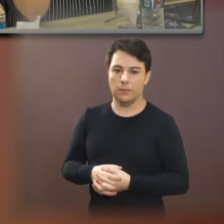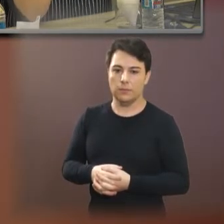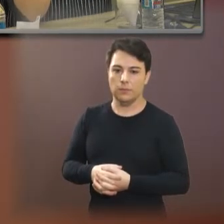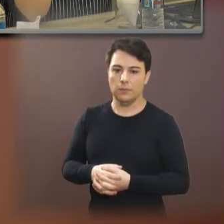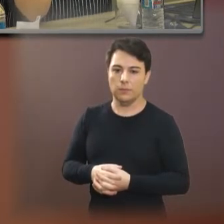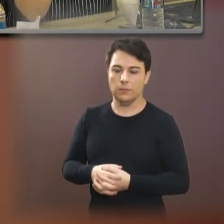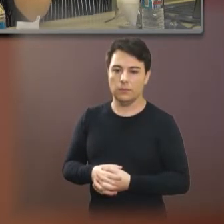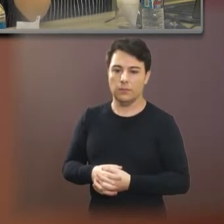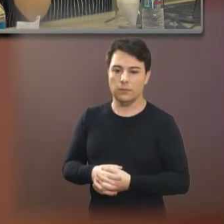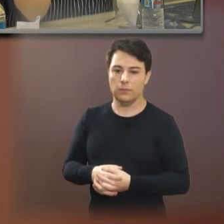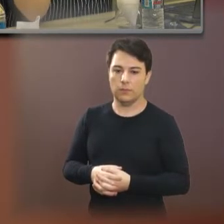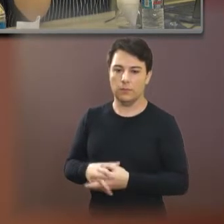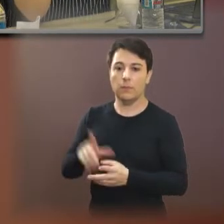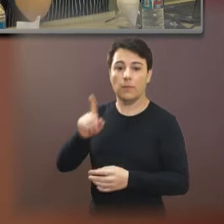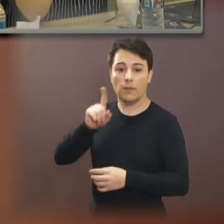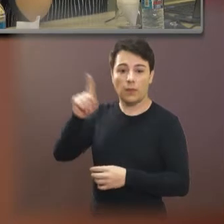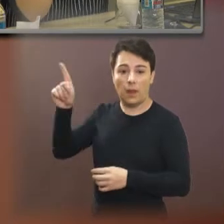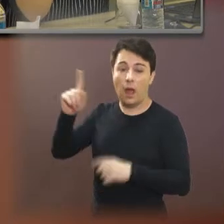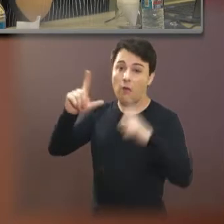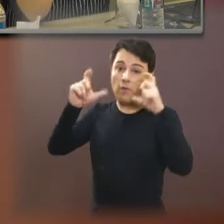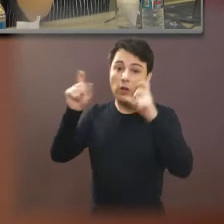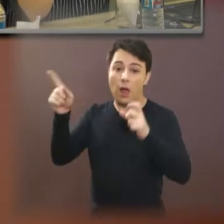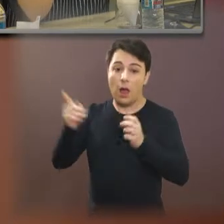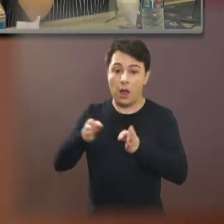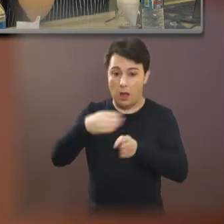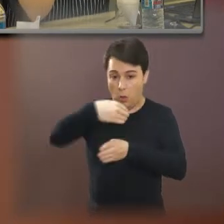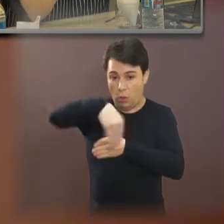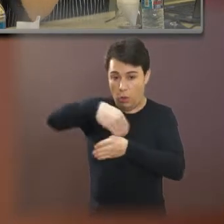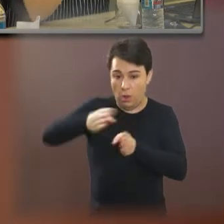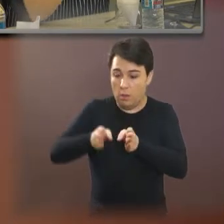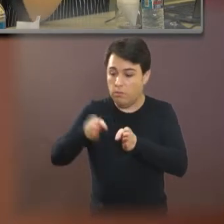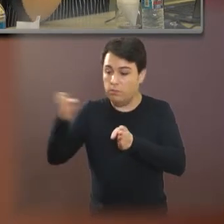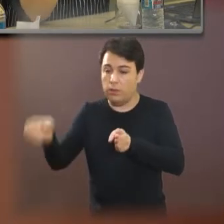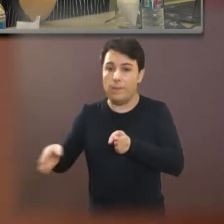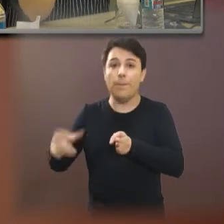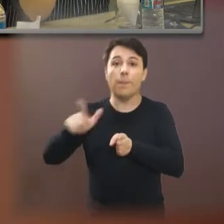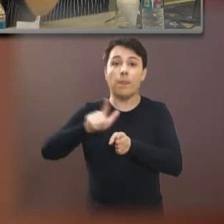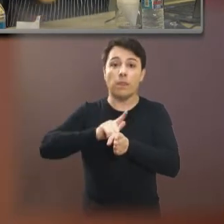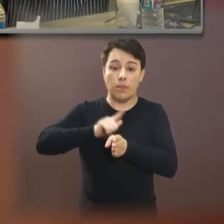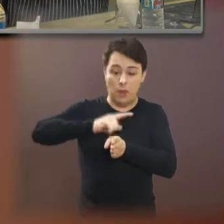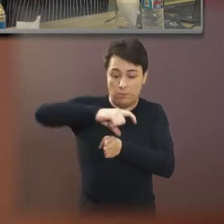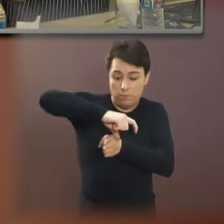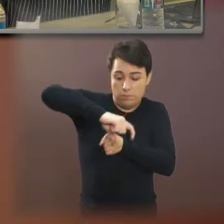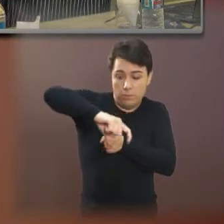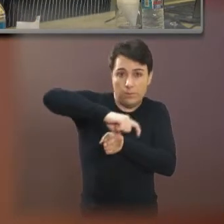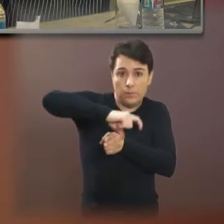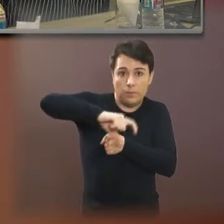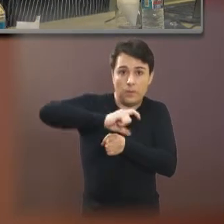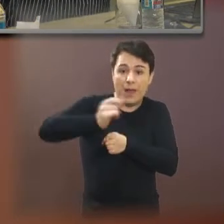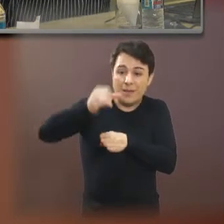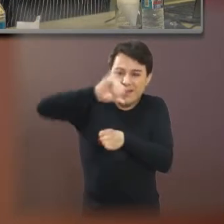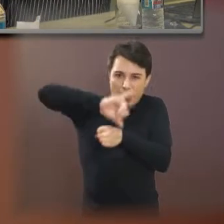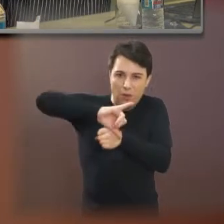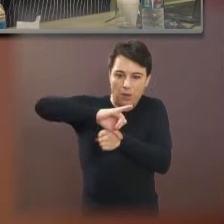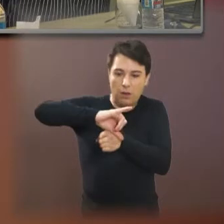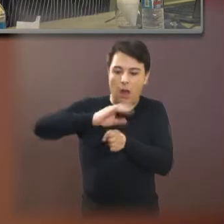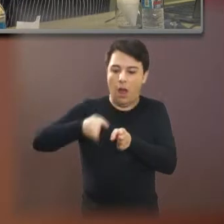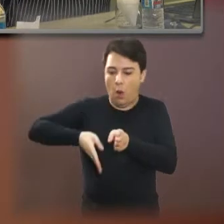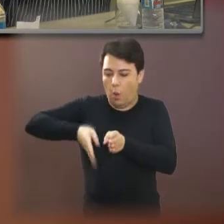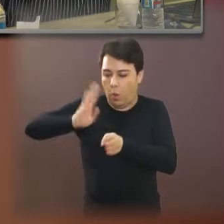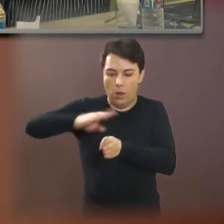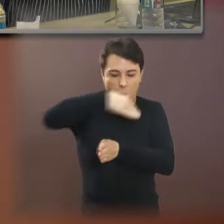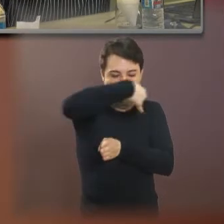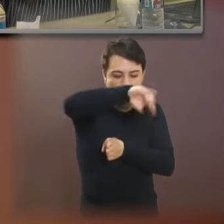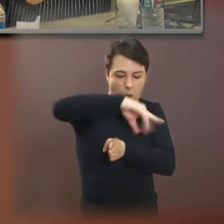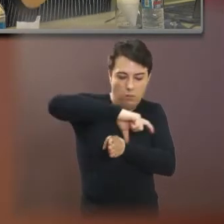Essa é uma foto do trecho dela, onde tem a duplicação. Esse canteiro central ele não é adequado para fazer retorno